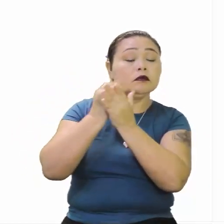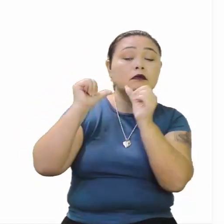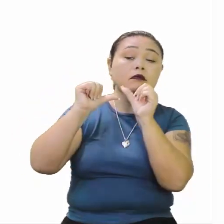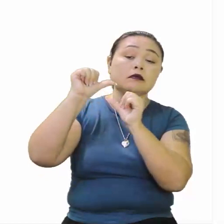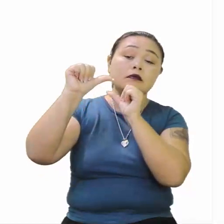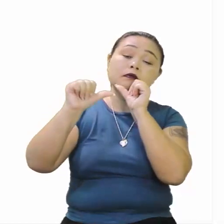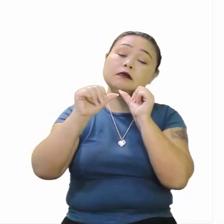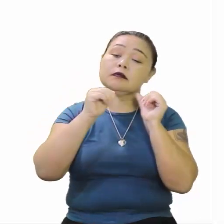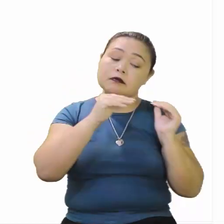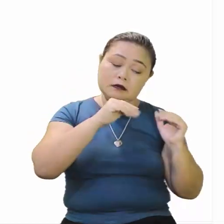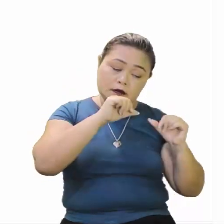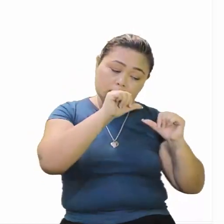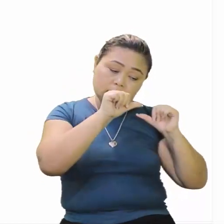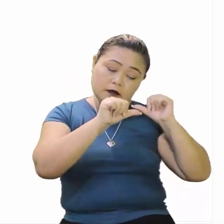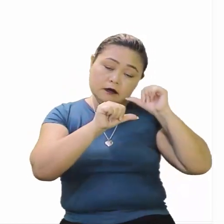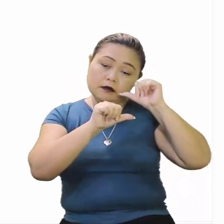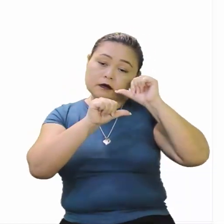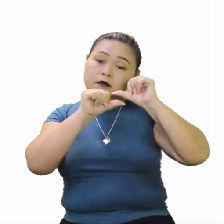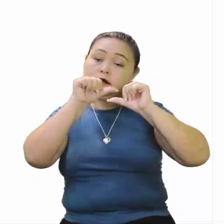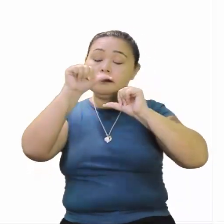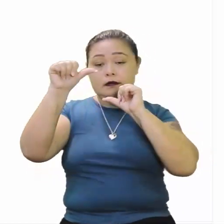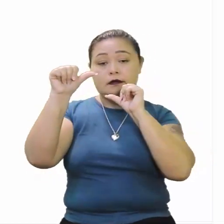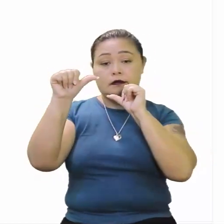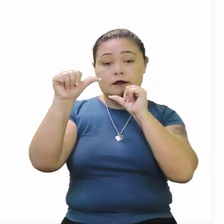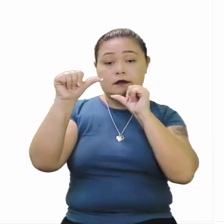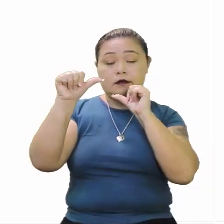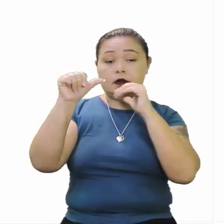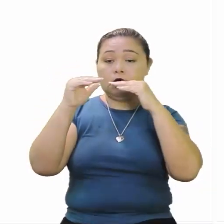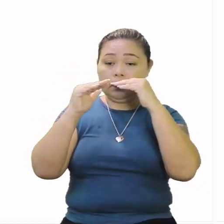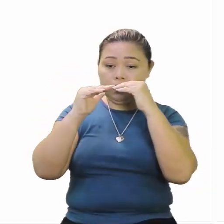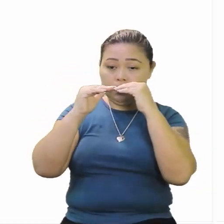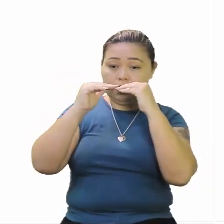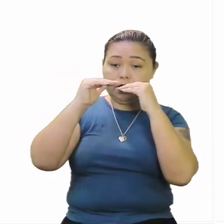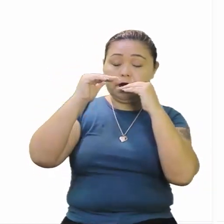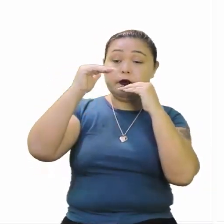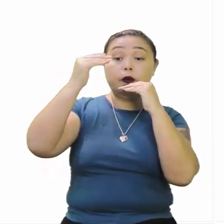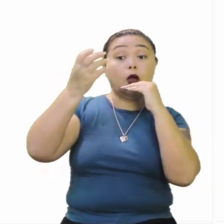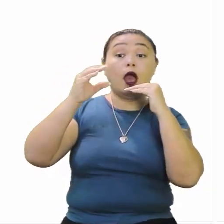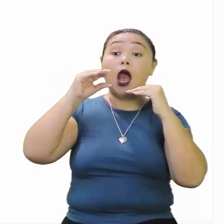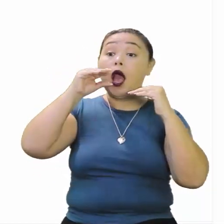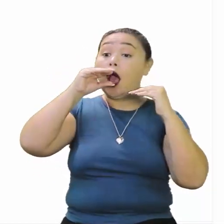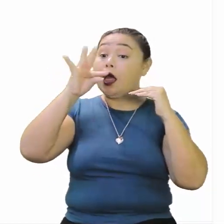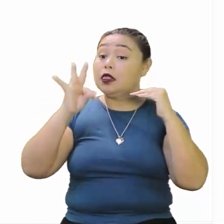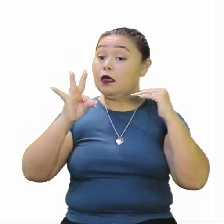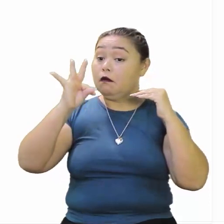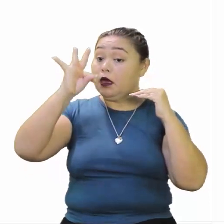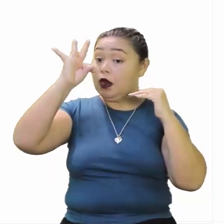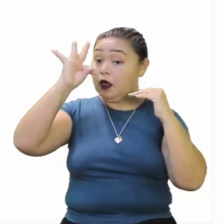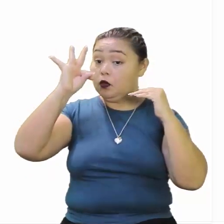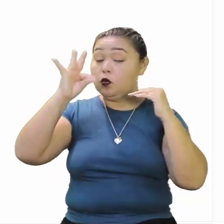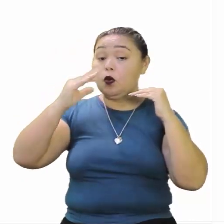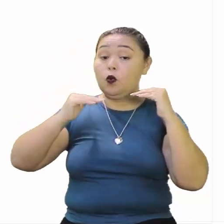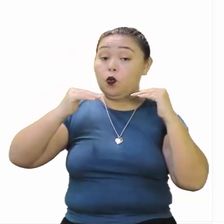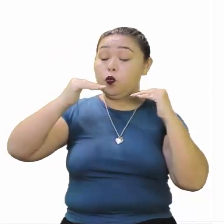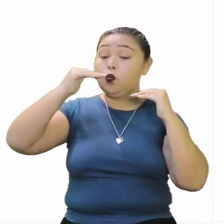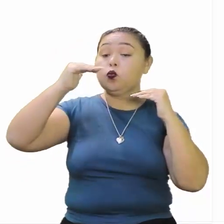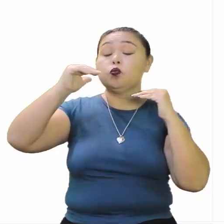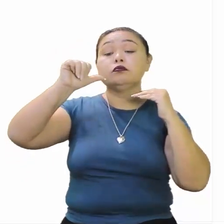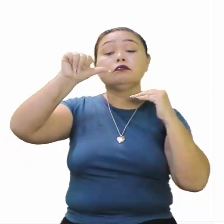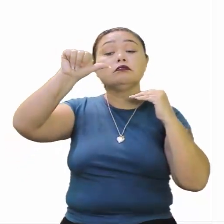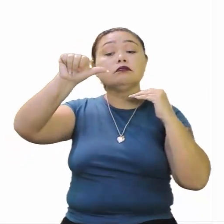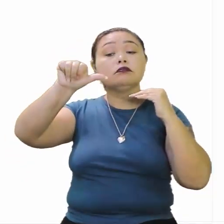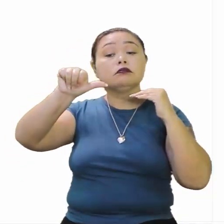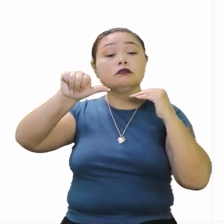de fase, sólido e líquido. À medida agora que a temperatura aumentou, aí na fase